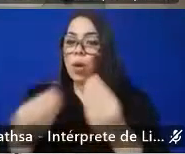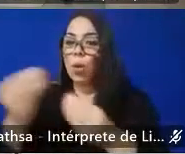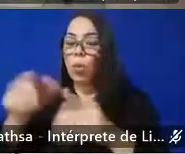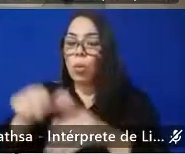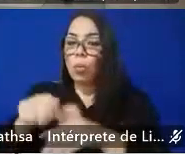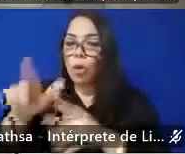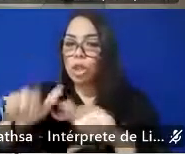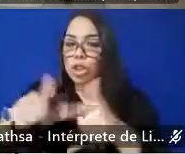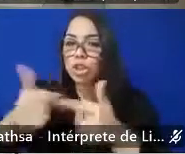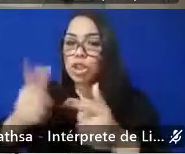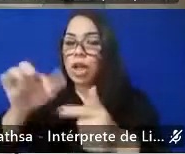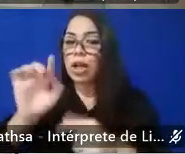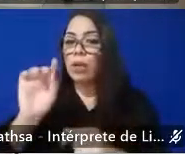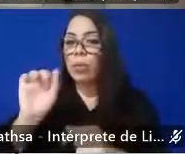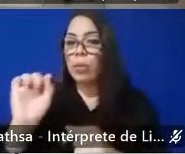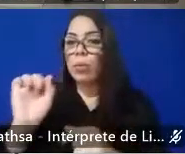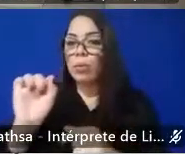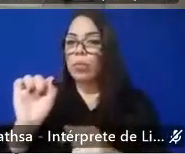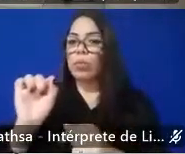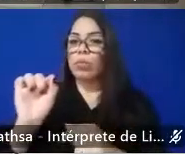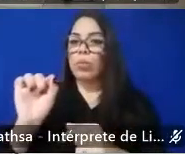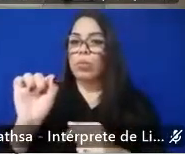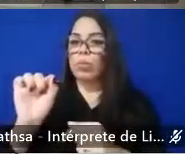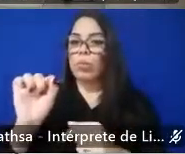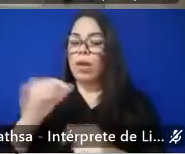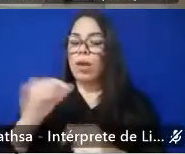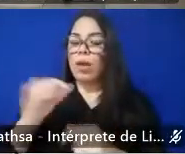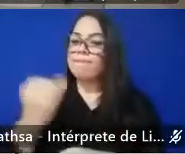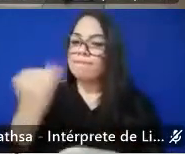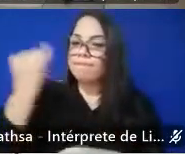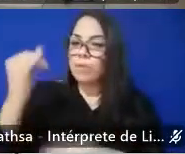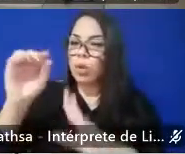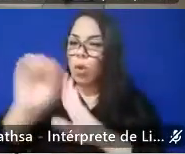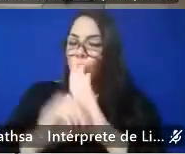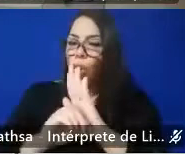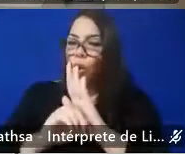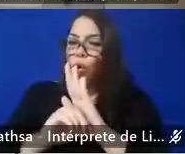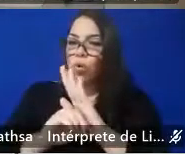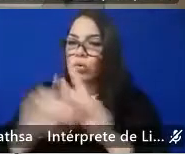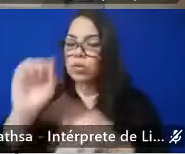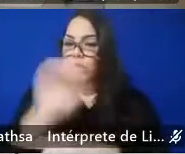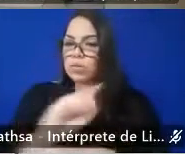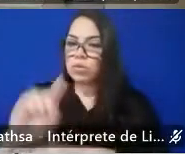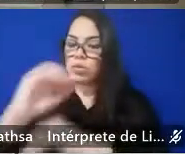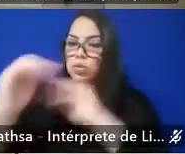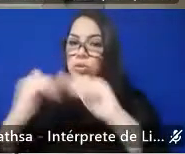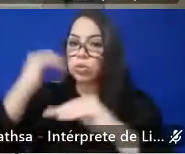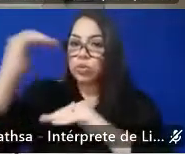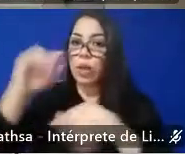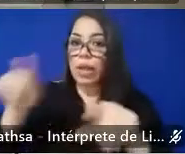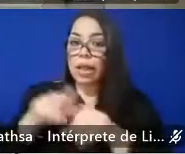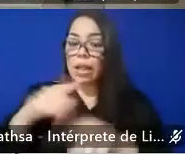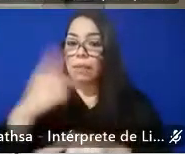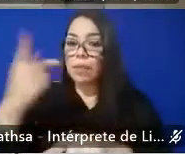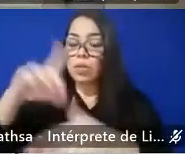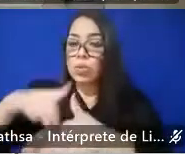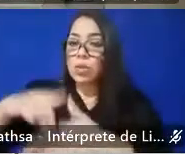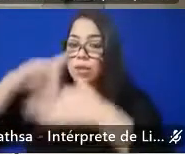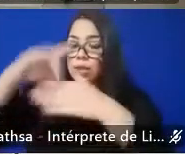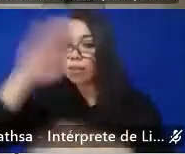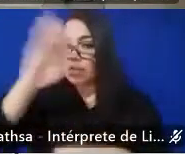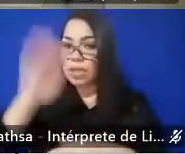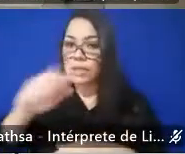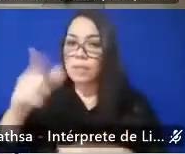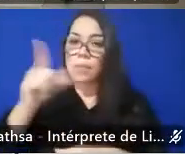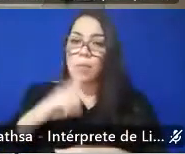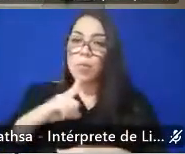fato importantíssimo órgão da administração superior além da sua liderança Nacional por ter alcançado o cargo